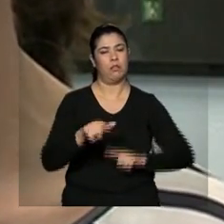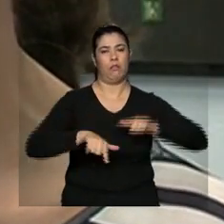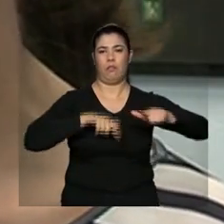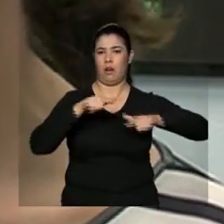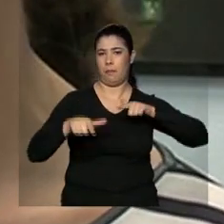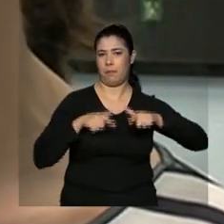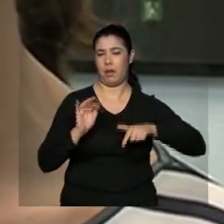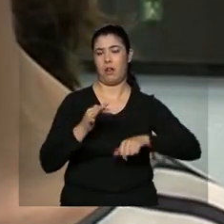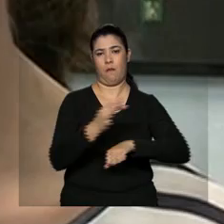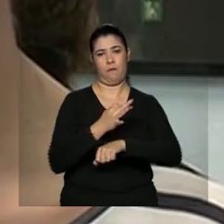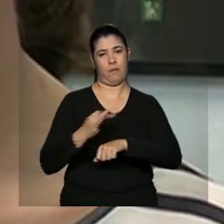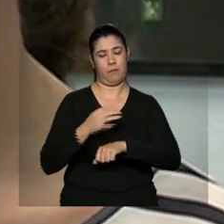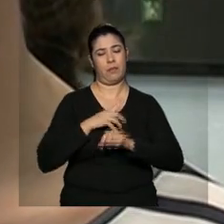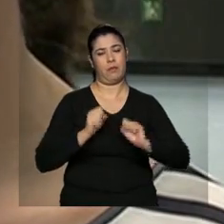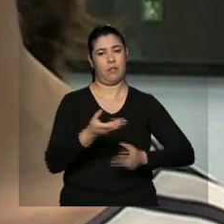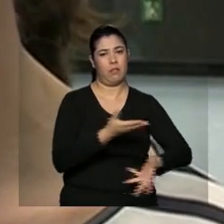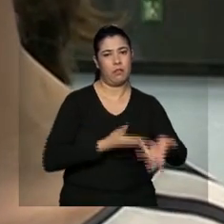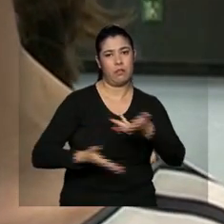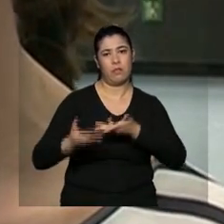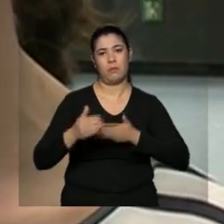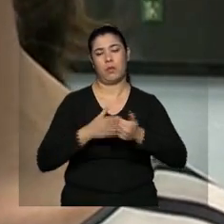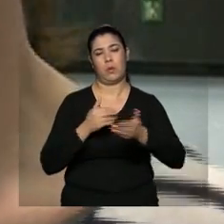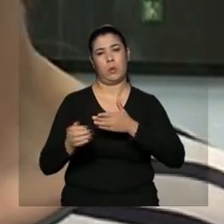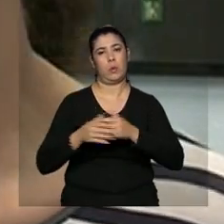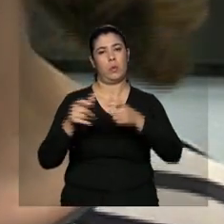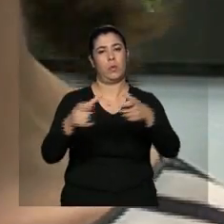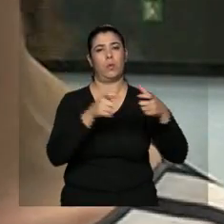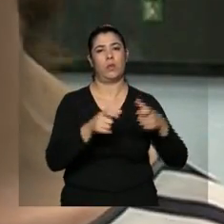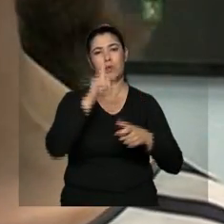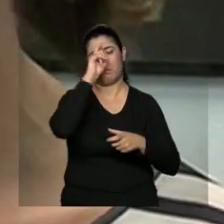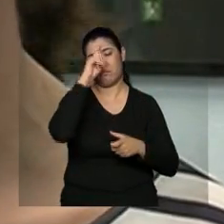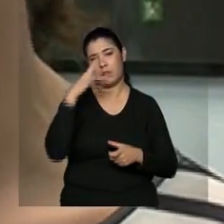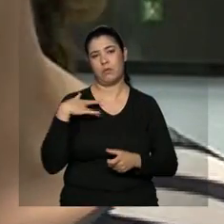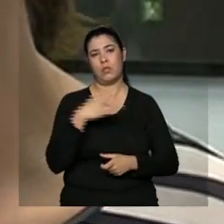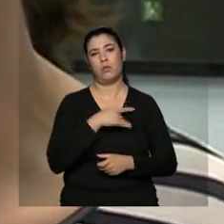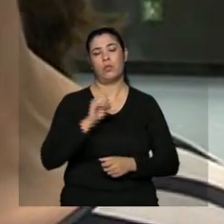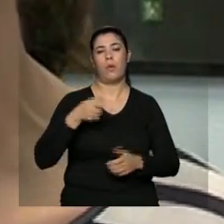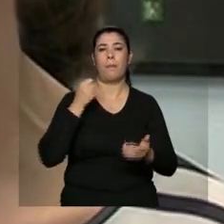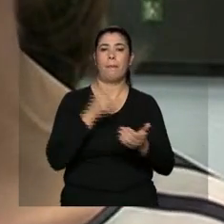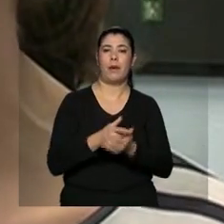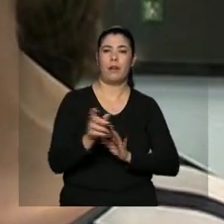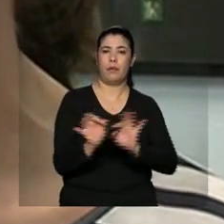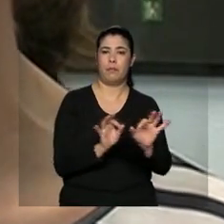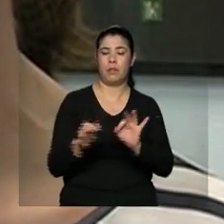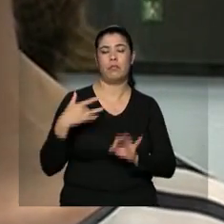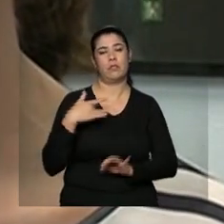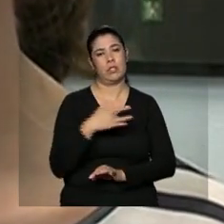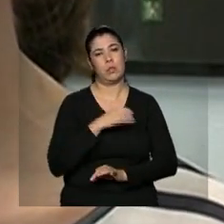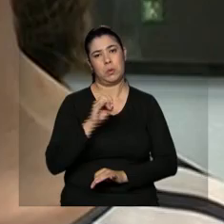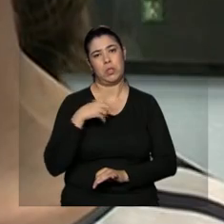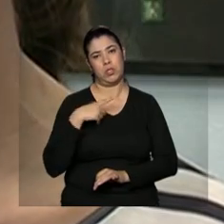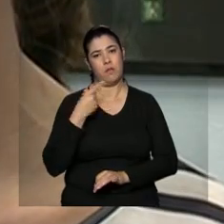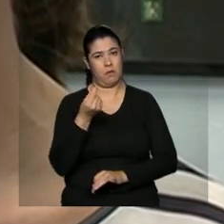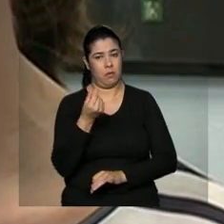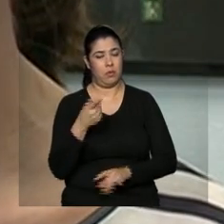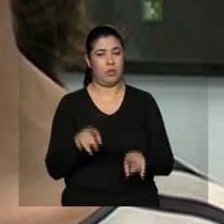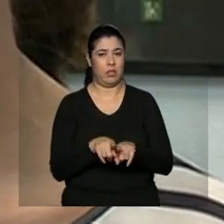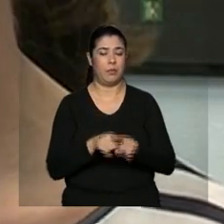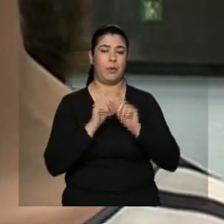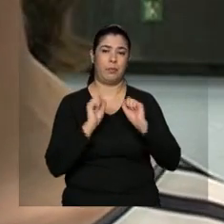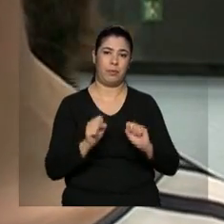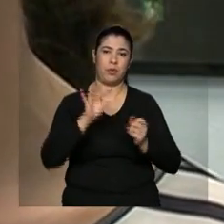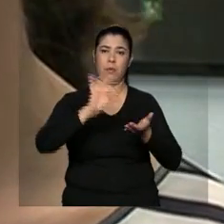ele já pode ser atendido em qualquer unidade pública de saúde, ou pode também pagar um plano de saúde, se ele tiver condição disso. Ele pode